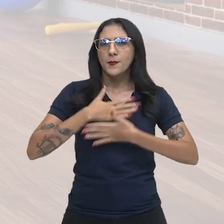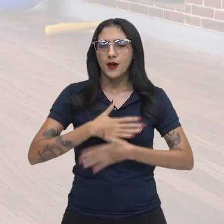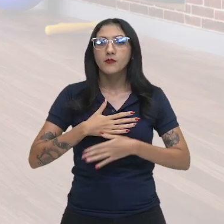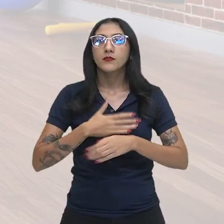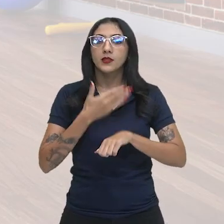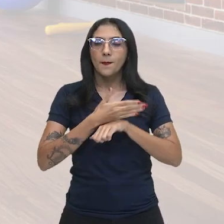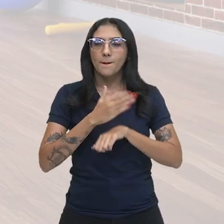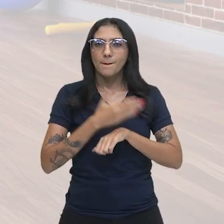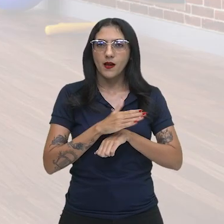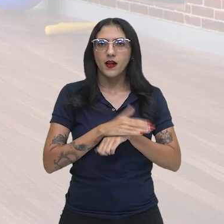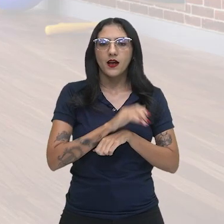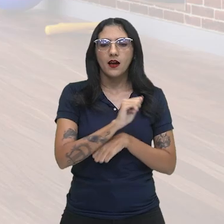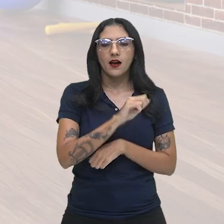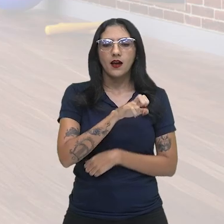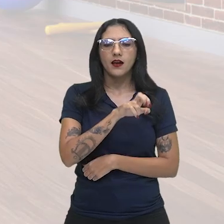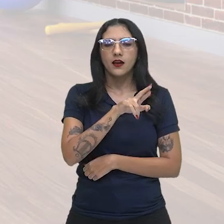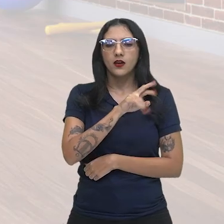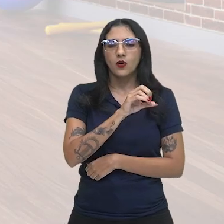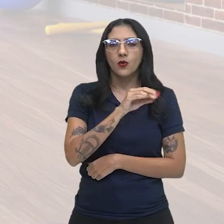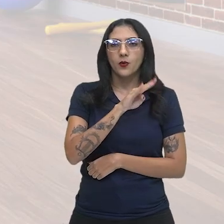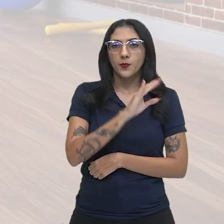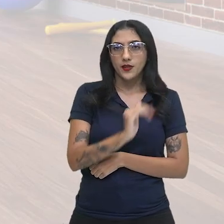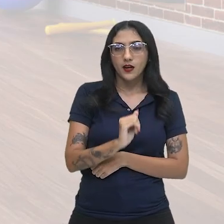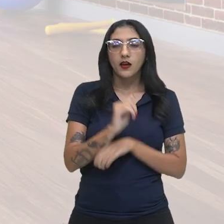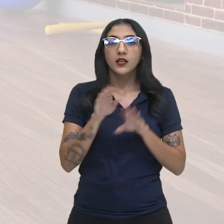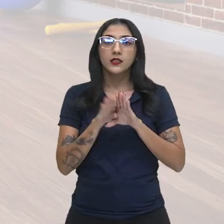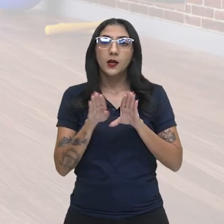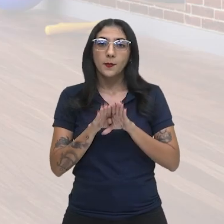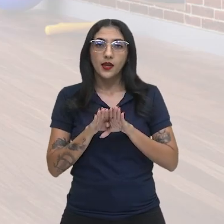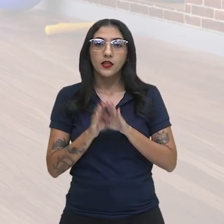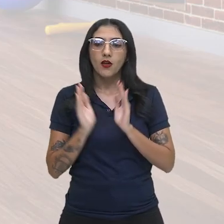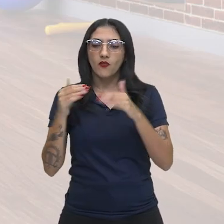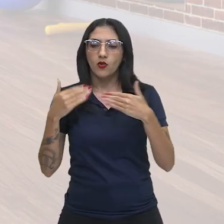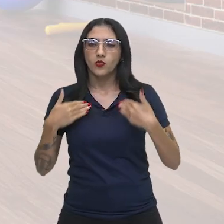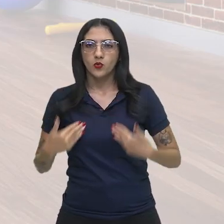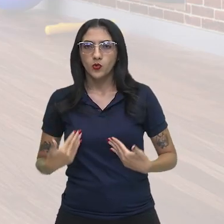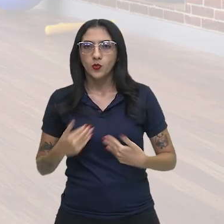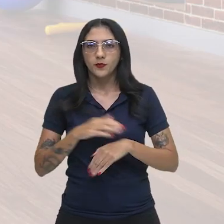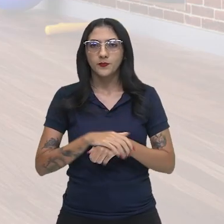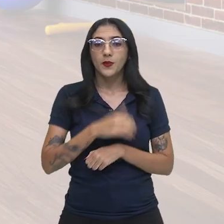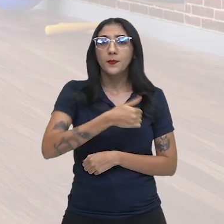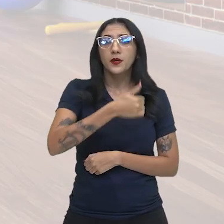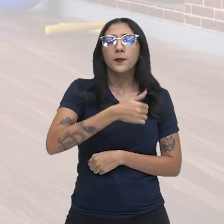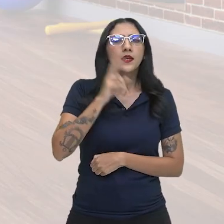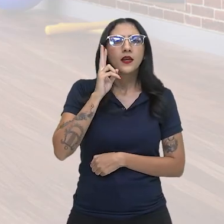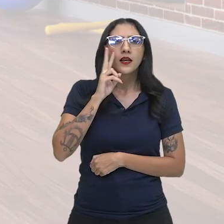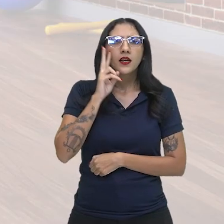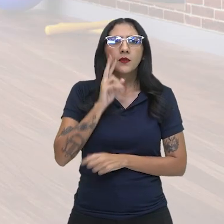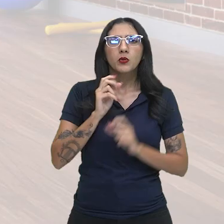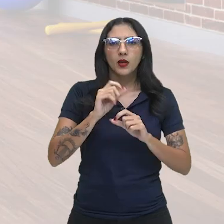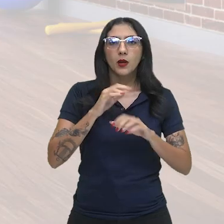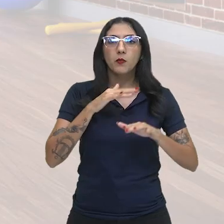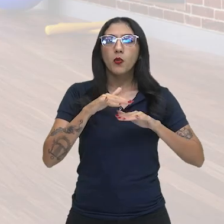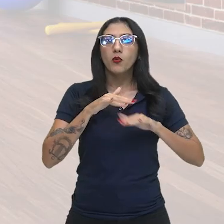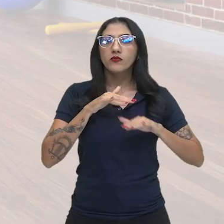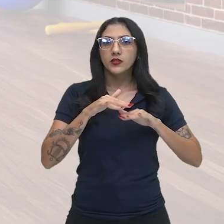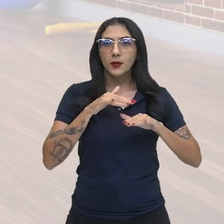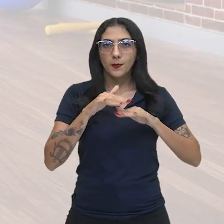ginástica aeróbica quanto da ginástica localizada. A ginástica aeróbica, vocês lembram? São